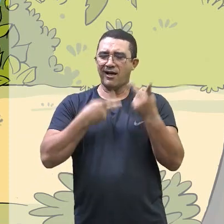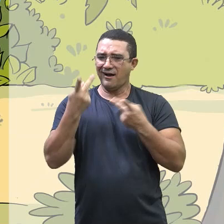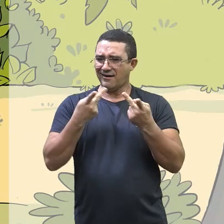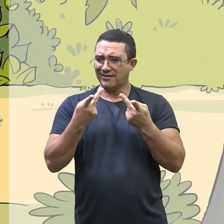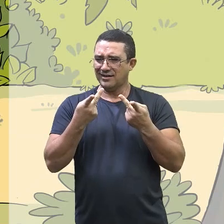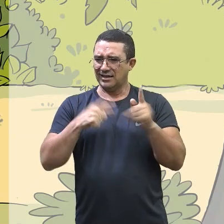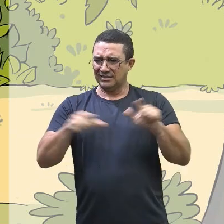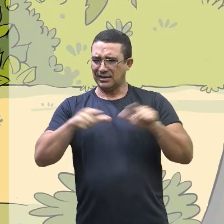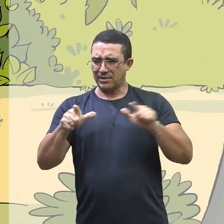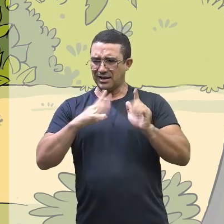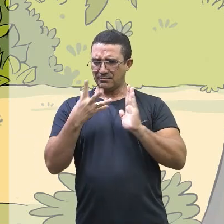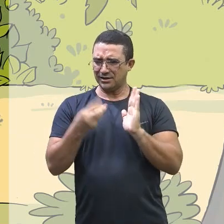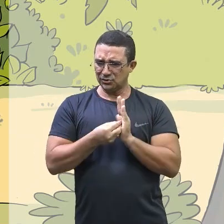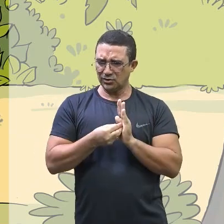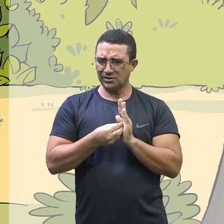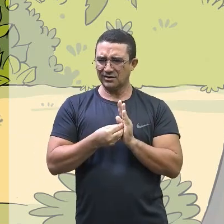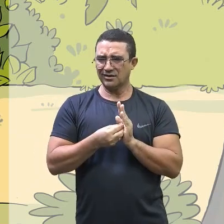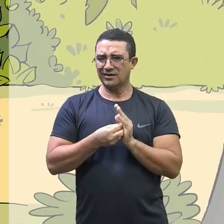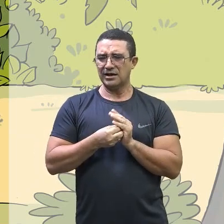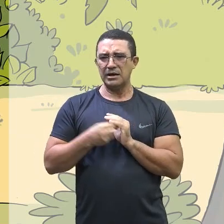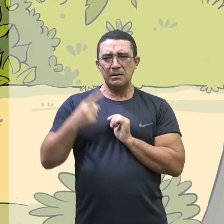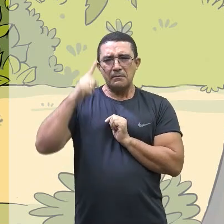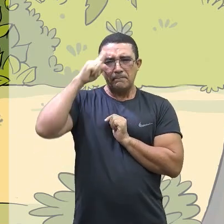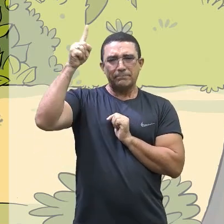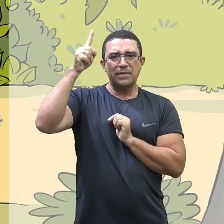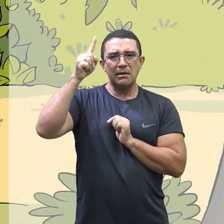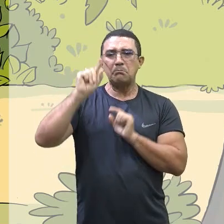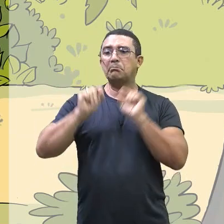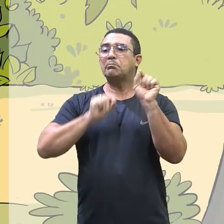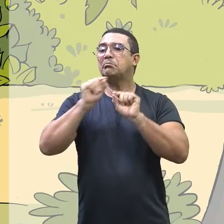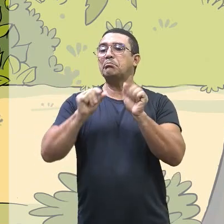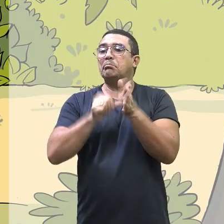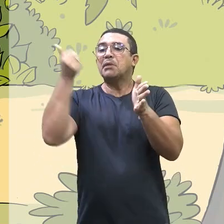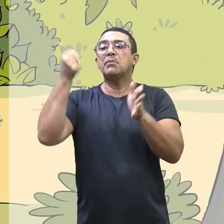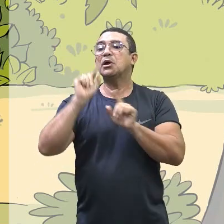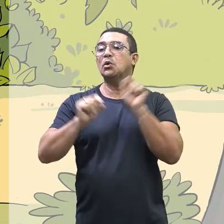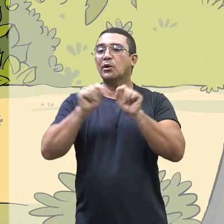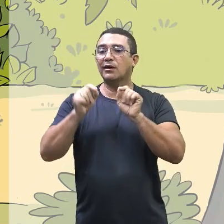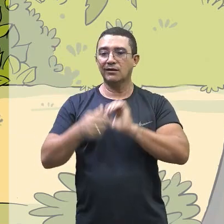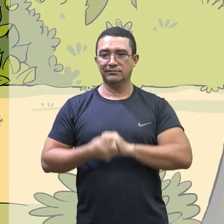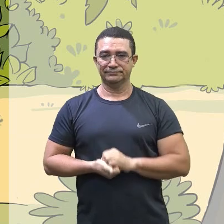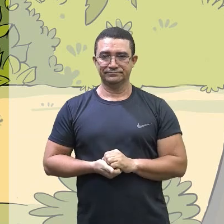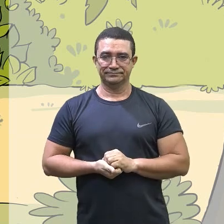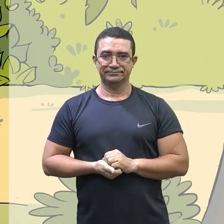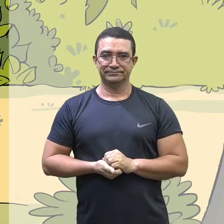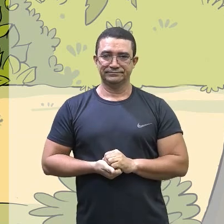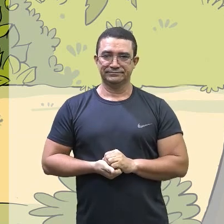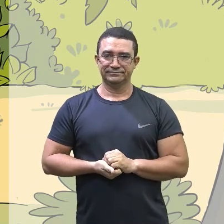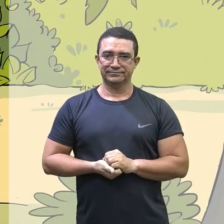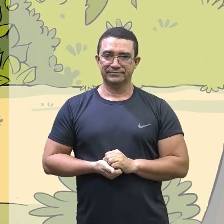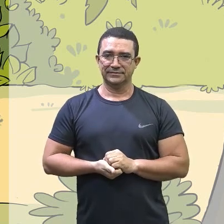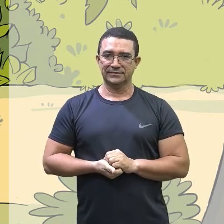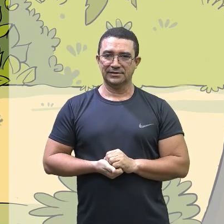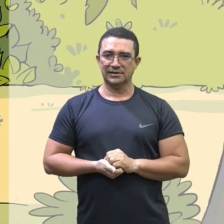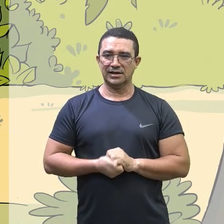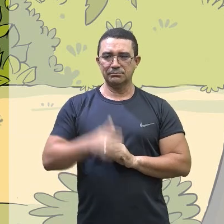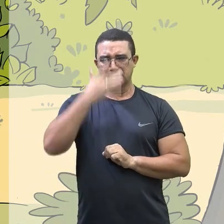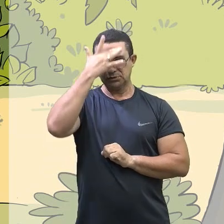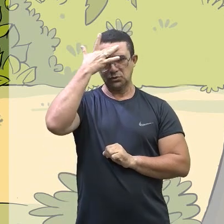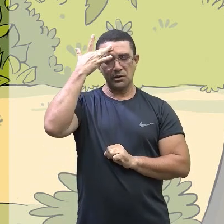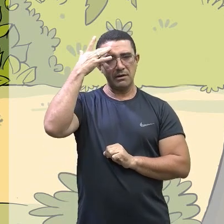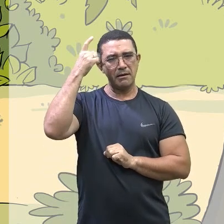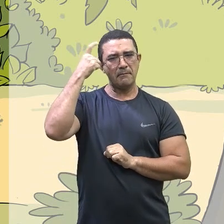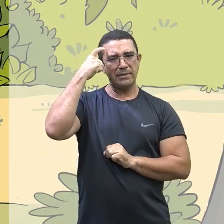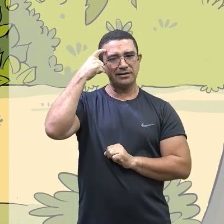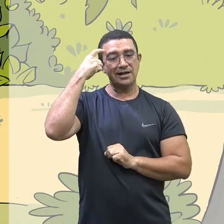trabalha em quê? Extrativismo, a primeira coisa que nos vem à cabeça é do Exatamente, que ali no decorrer